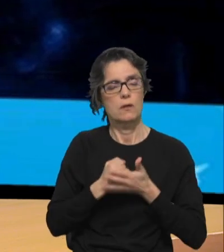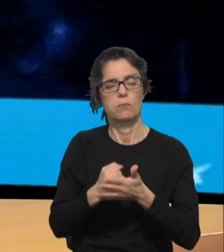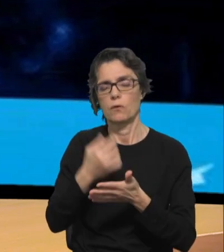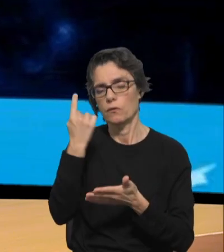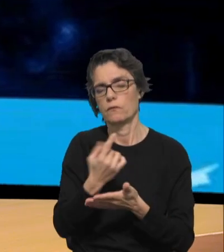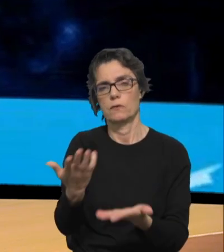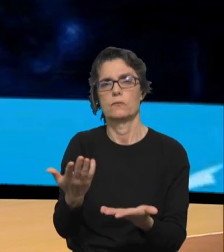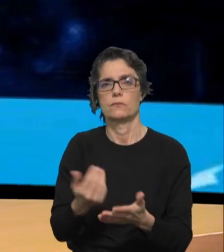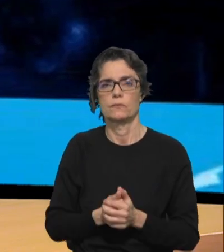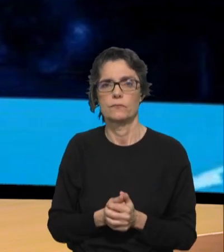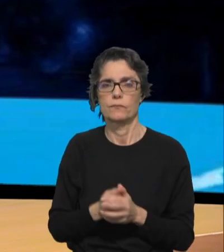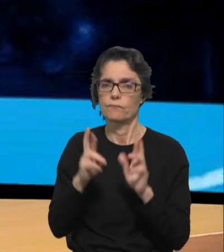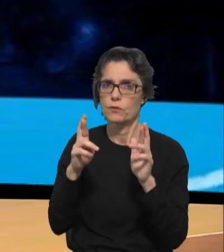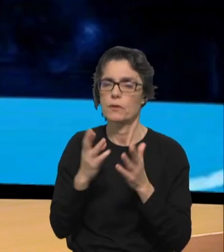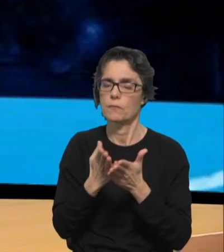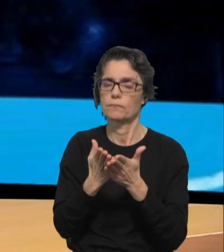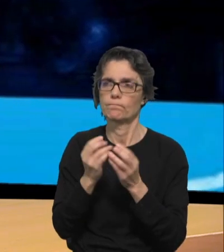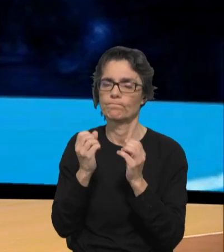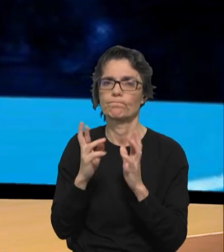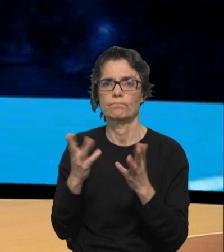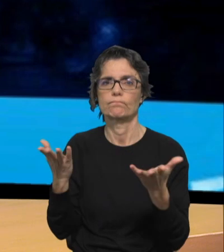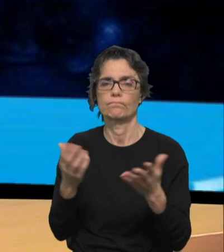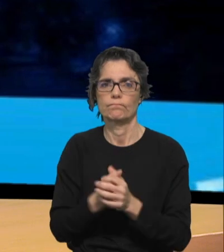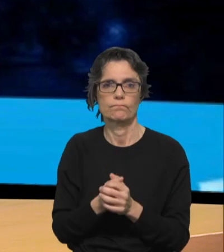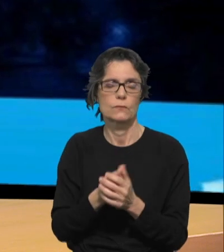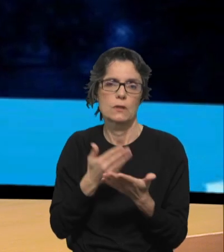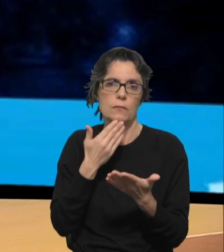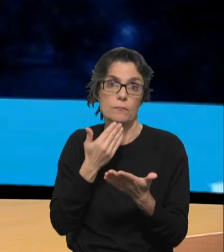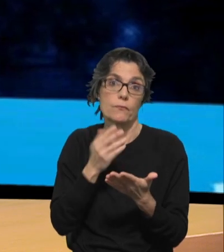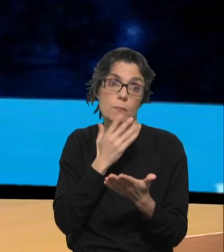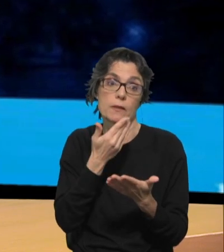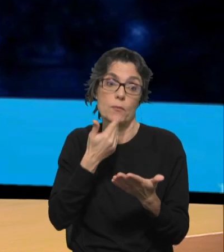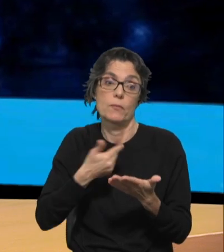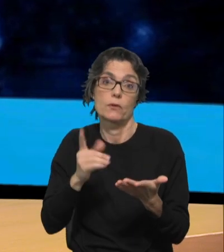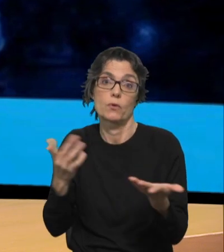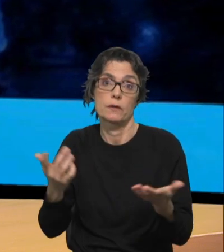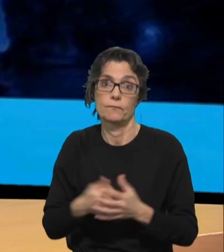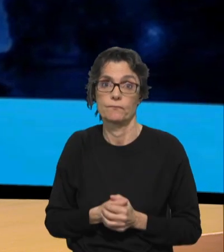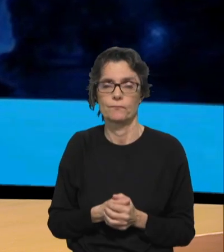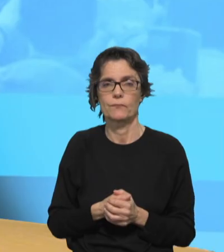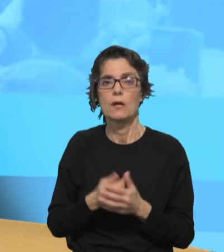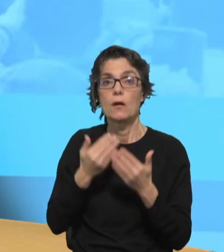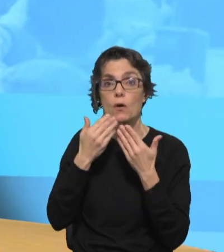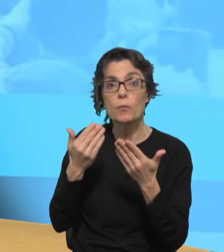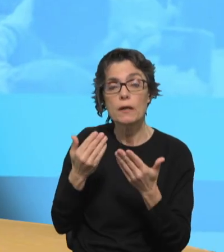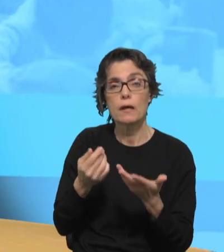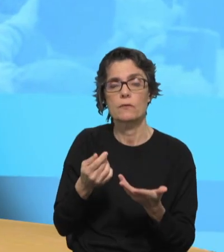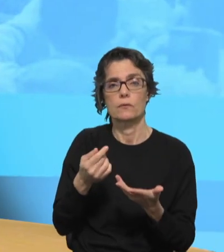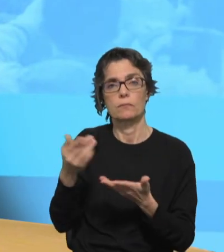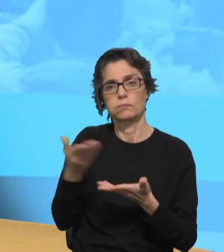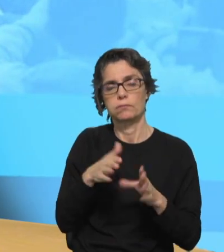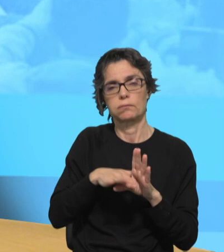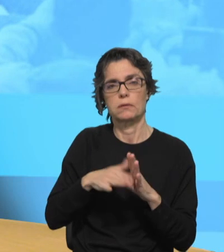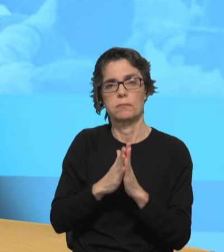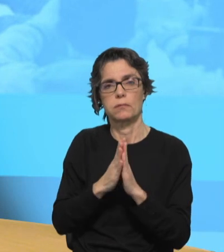nós queremos poder ajudar, na medida do que nos for possível e do que nos for pedido também. Dr. José Diogo Martins, agradeço-lhe ter estado aqui no programa Eclésia. Um gosto,